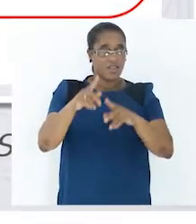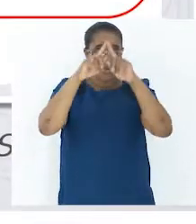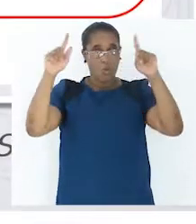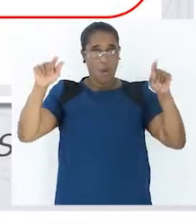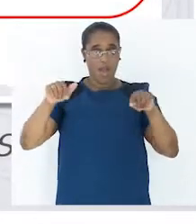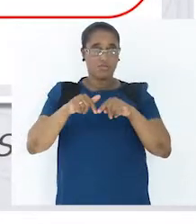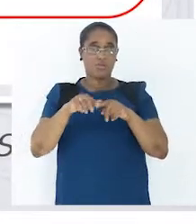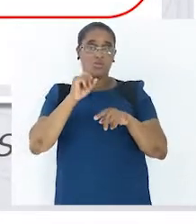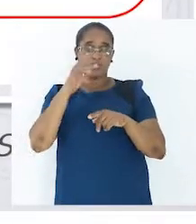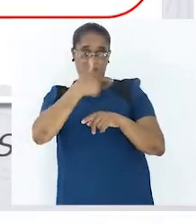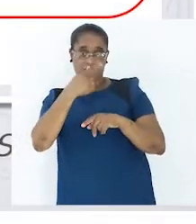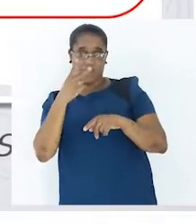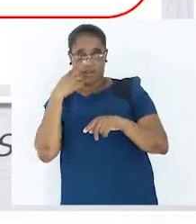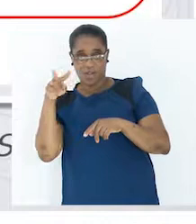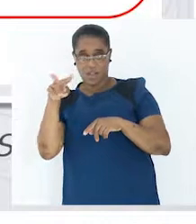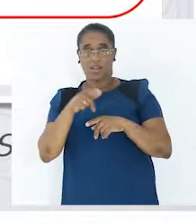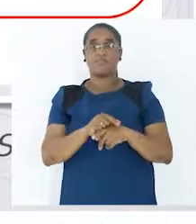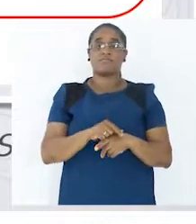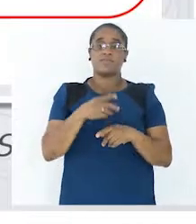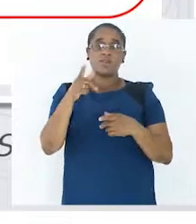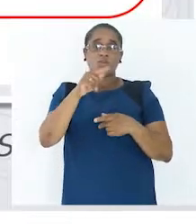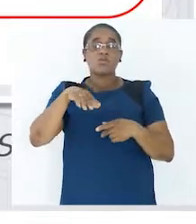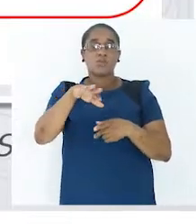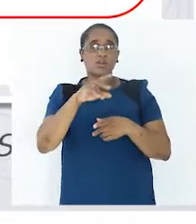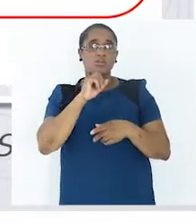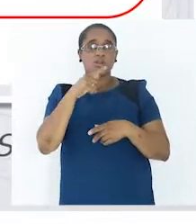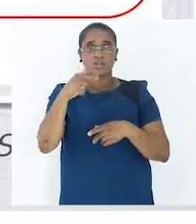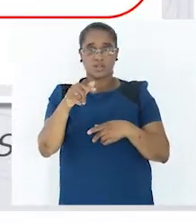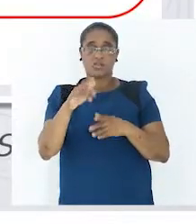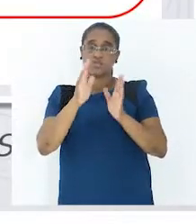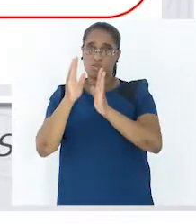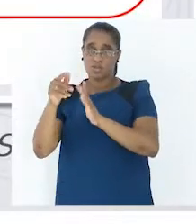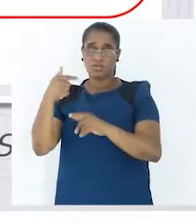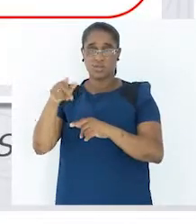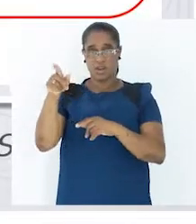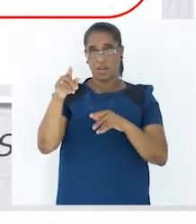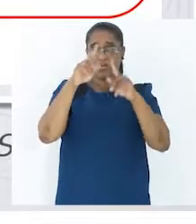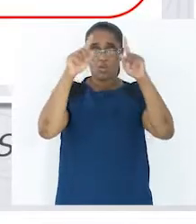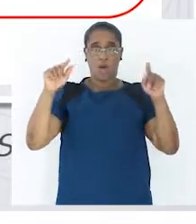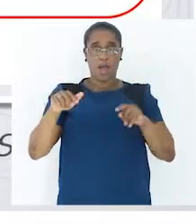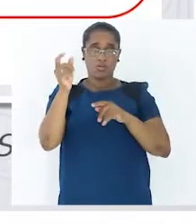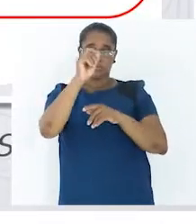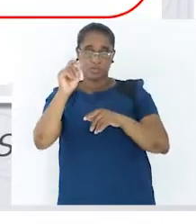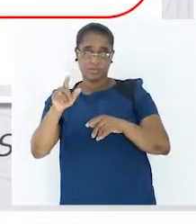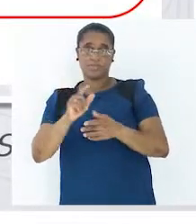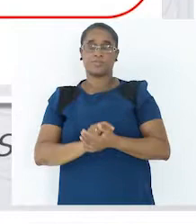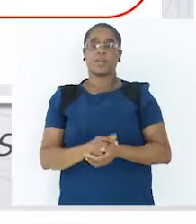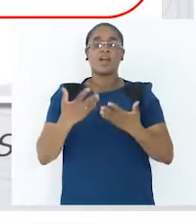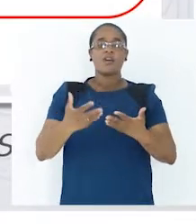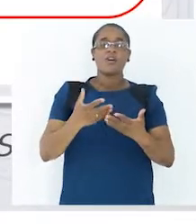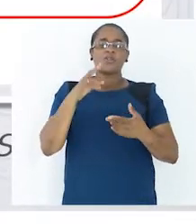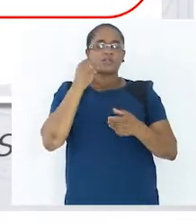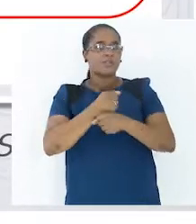que os passos são exatamente os que estão no quadro. Agora vamos ao caso notável, vamos ver como